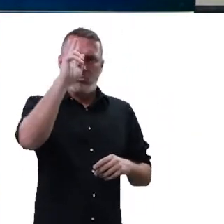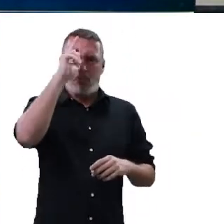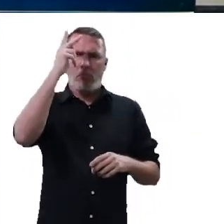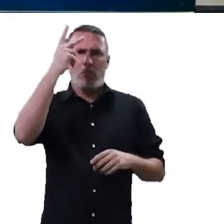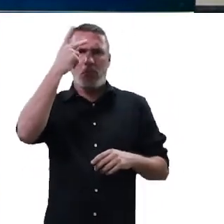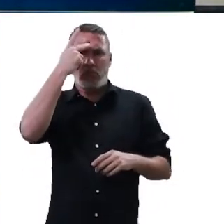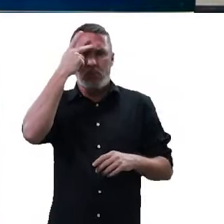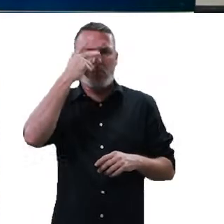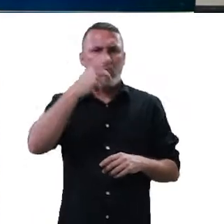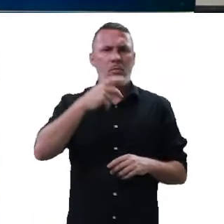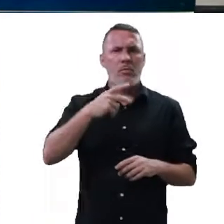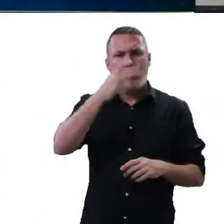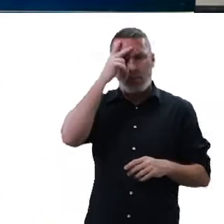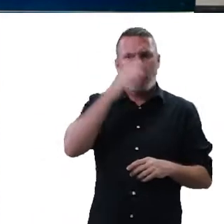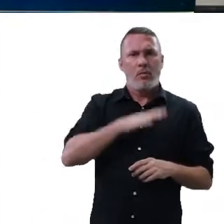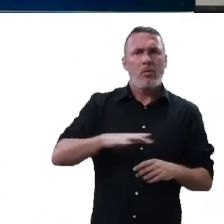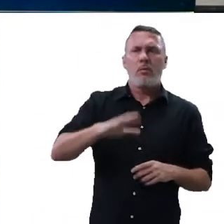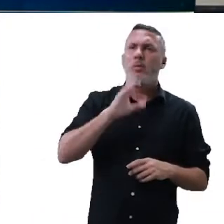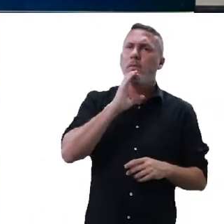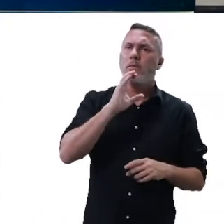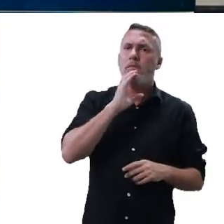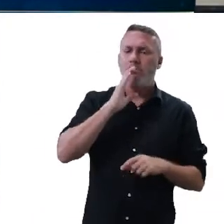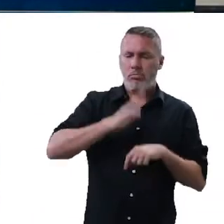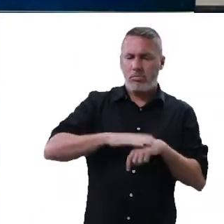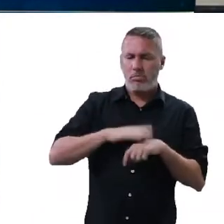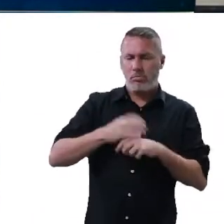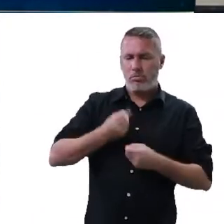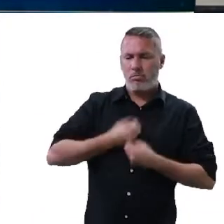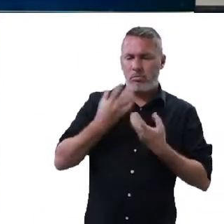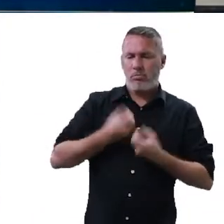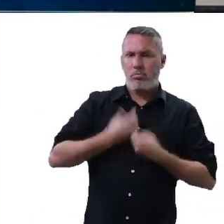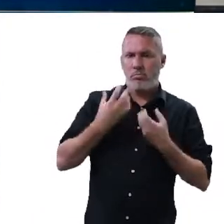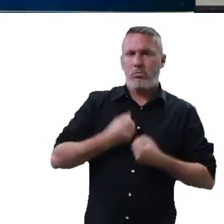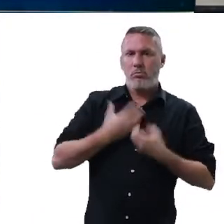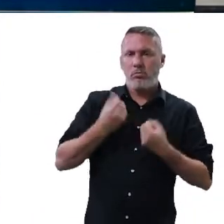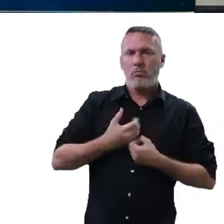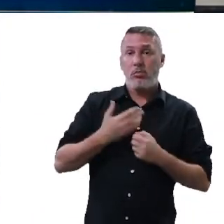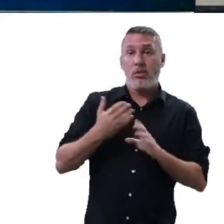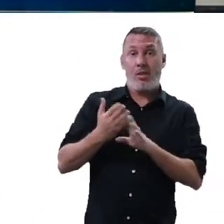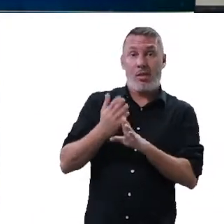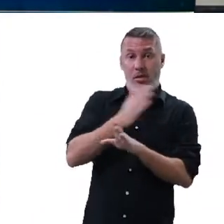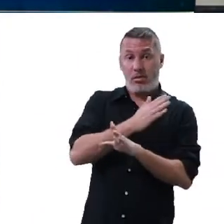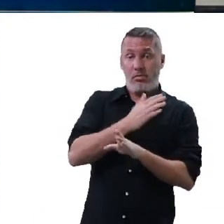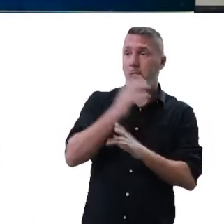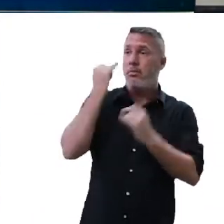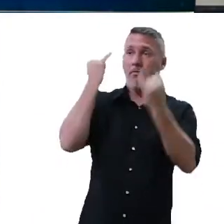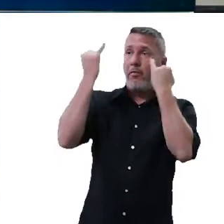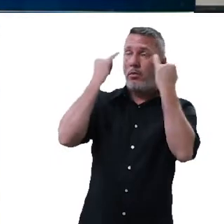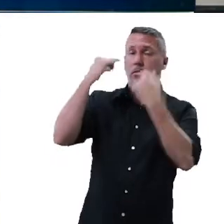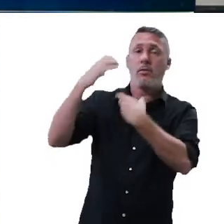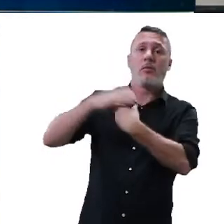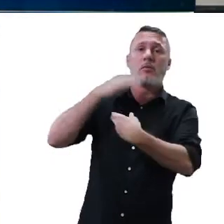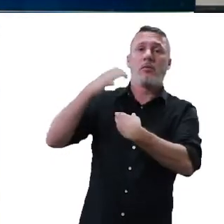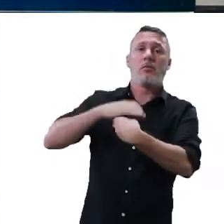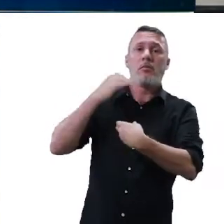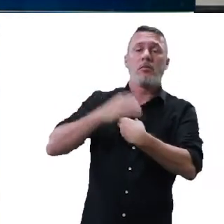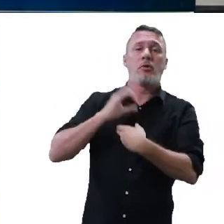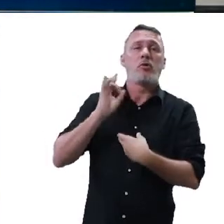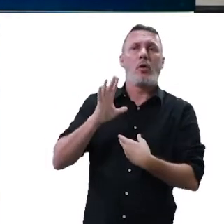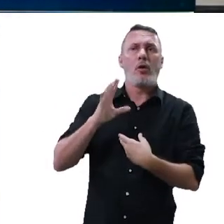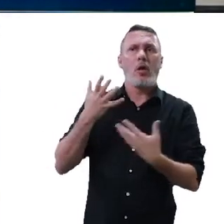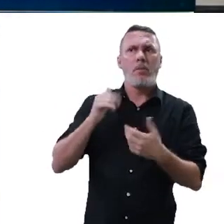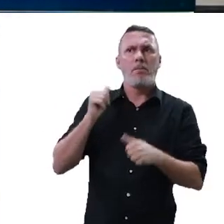começa a fazer com que as pessoas construam o próprio conhecimento. Então, começou a chamar a atenção na cidade. Nós vamos falando já de